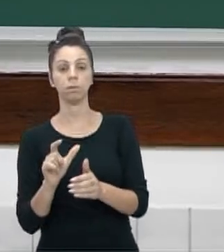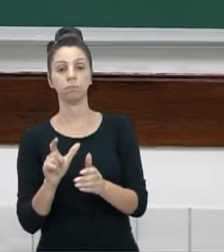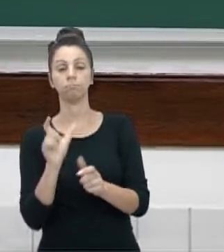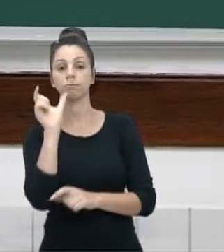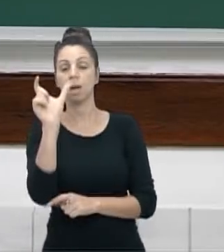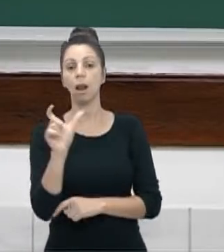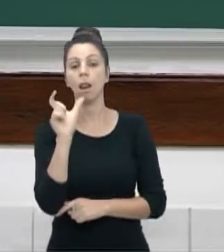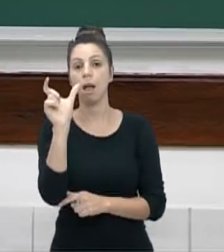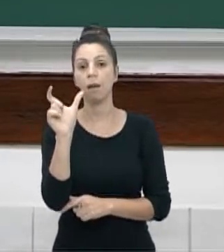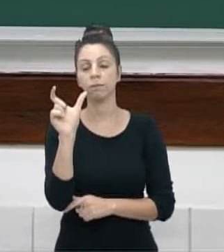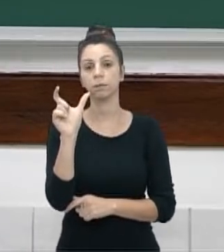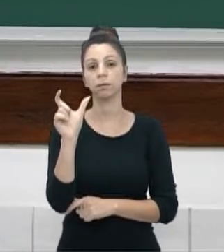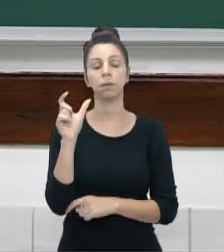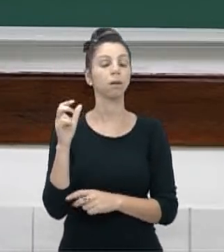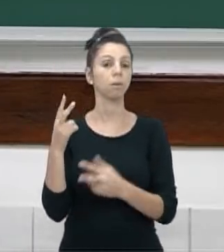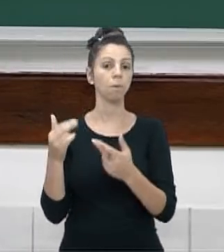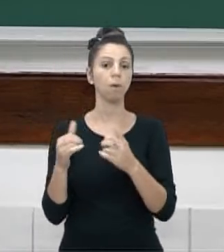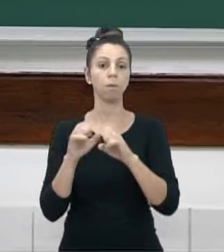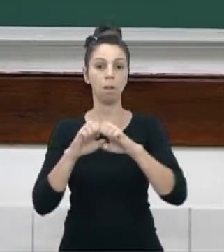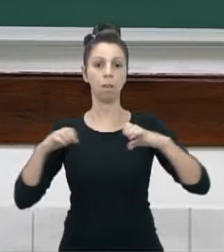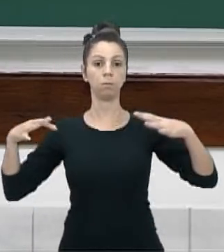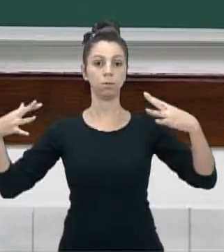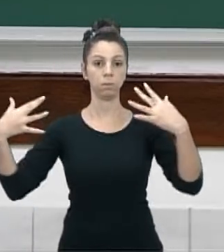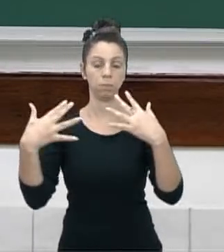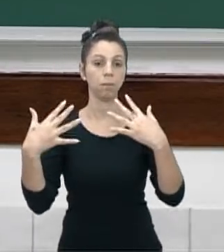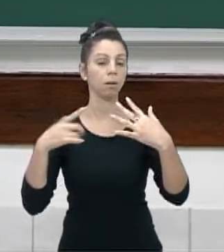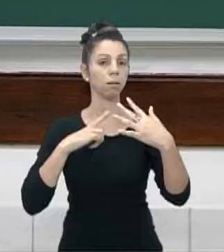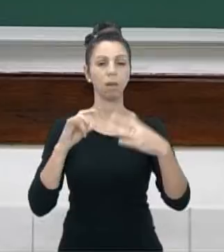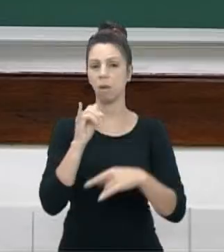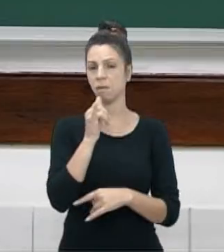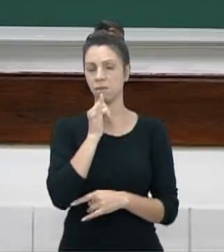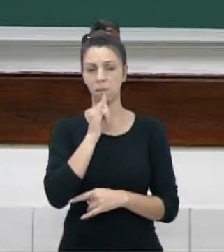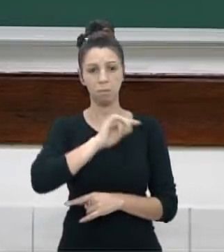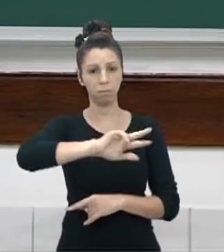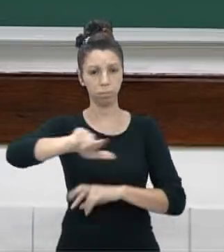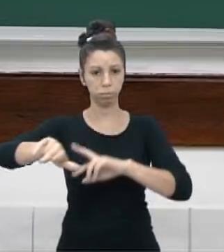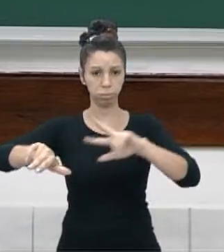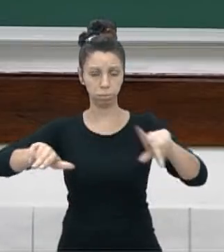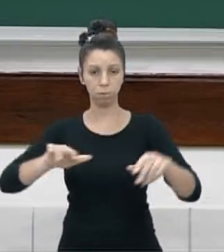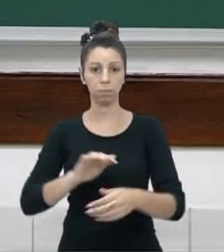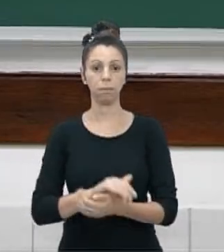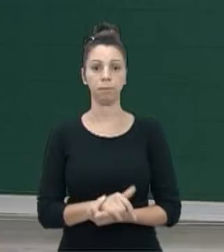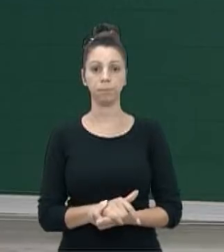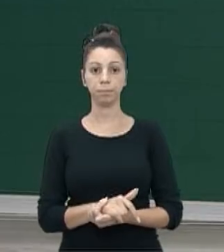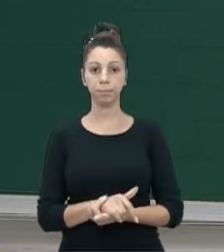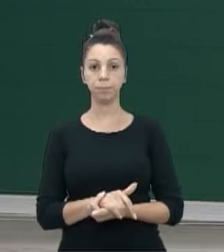colmeia, assembleia, né, e outros exemplos aí a gente tem. Ok, pessoal?